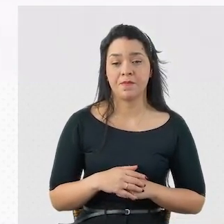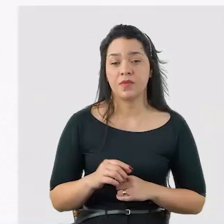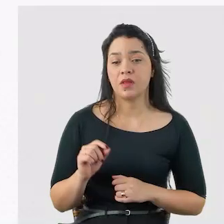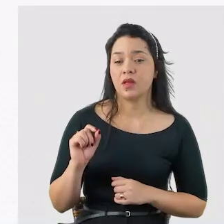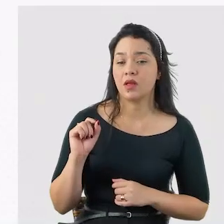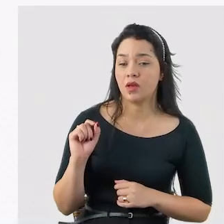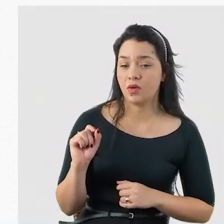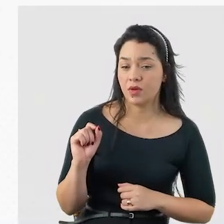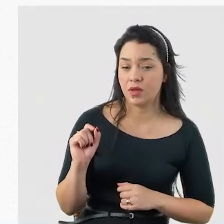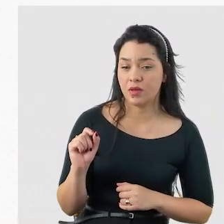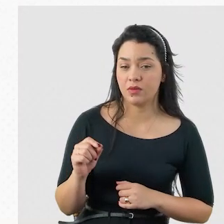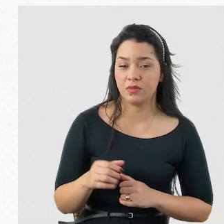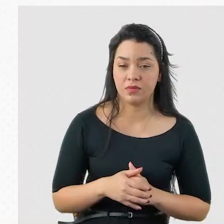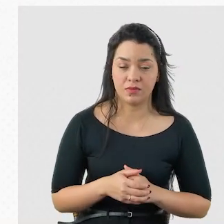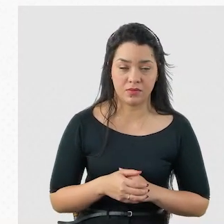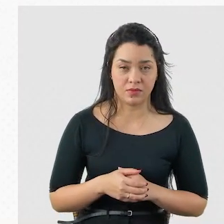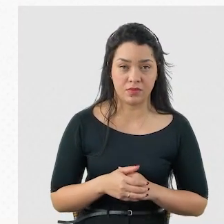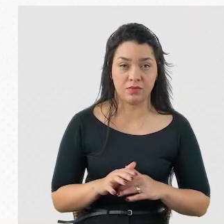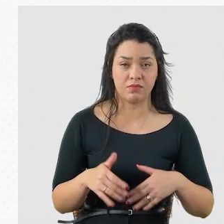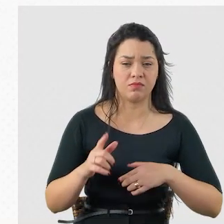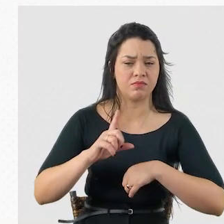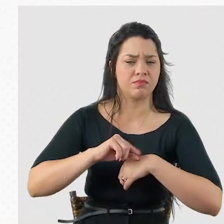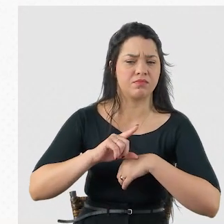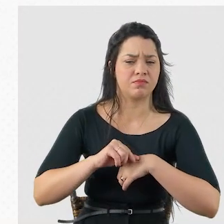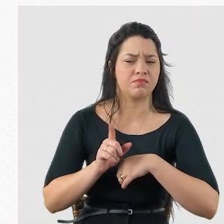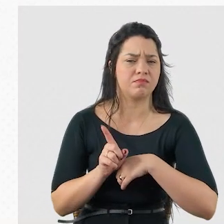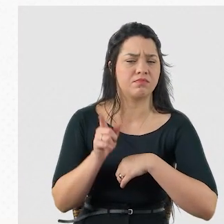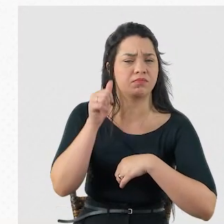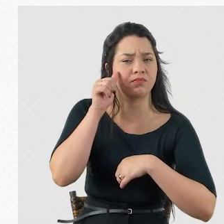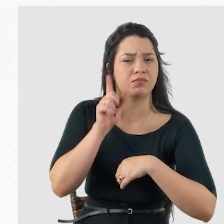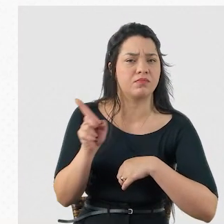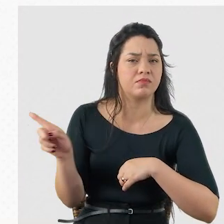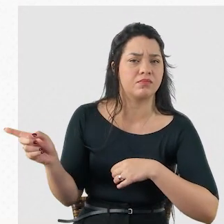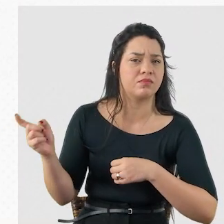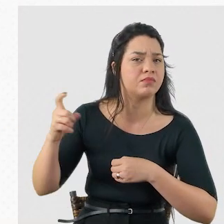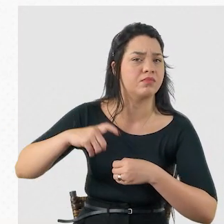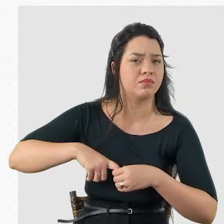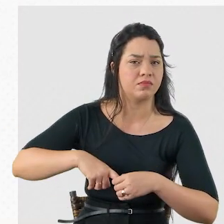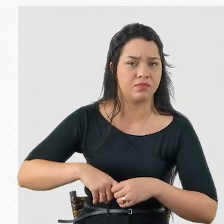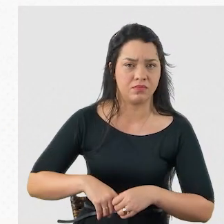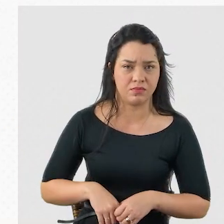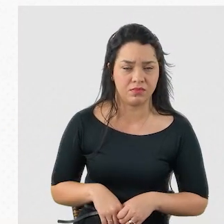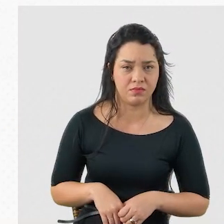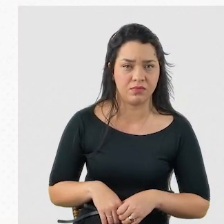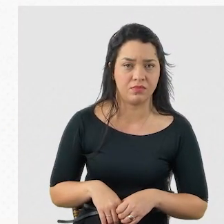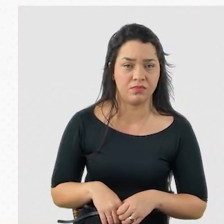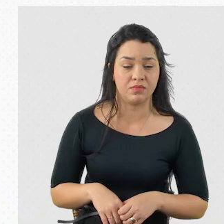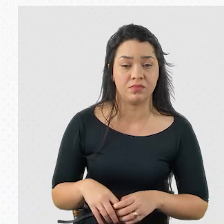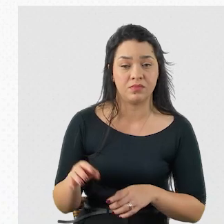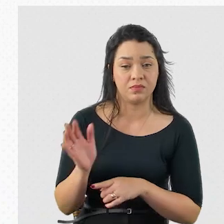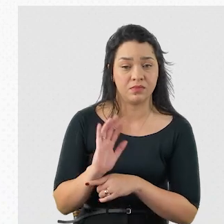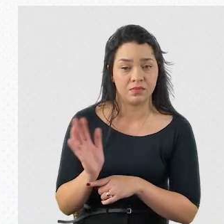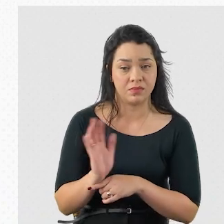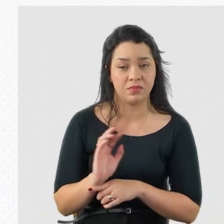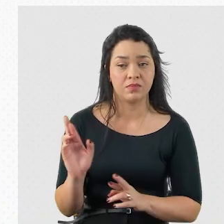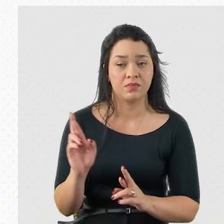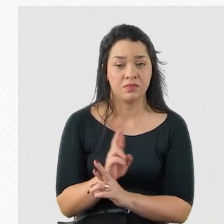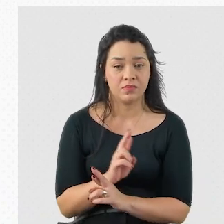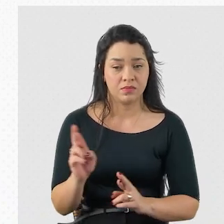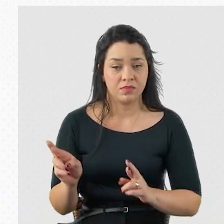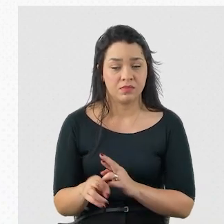disso, meu amigo, que horas ela volta? Se vocês não assistiram, assistam, né? O filme aborda relações de